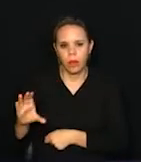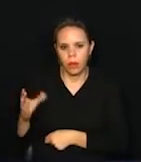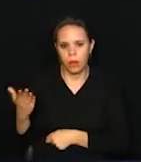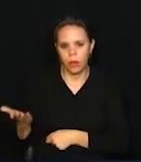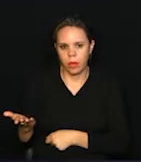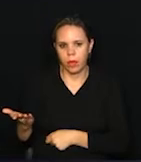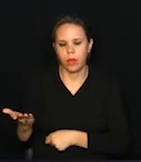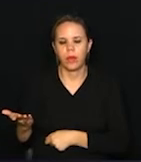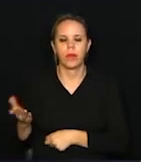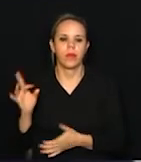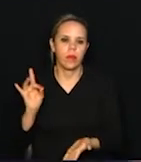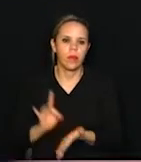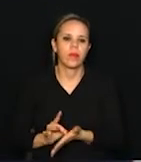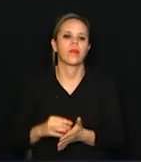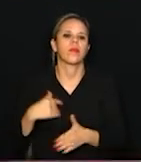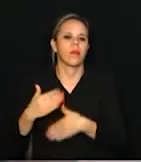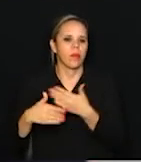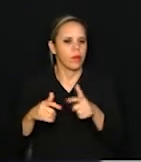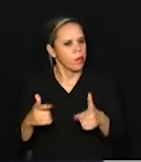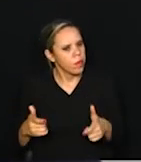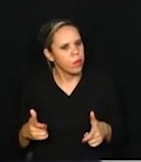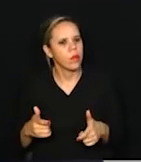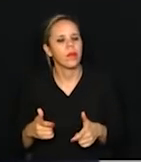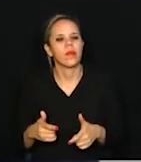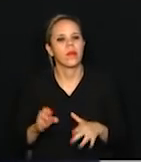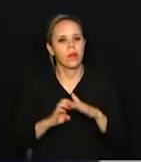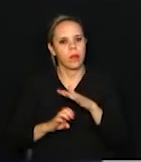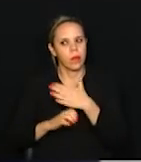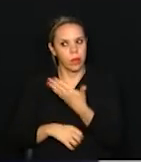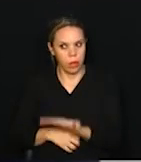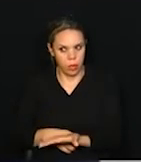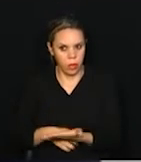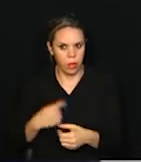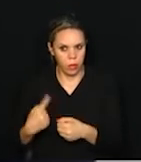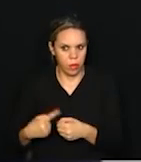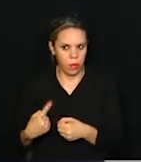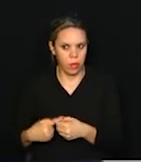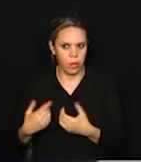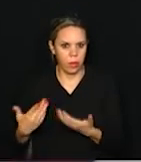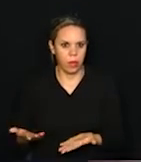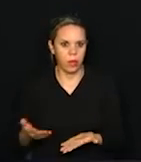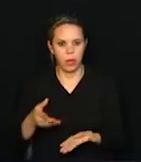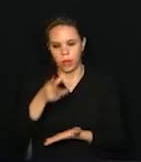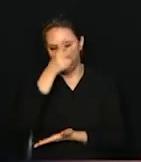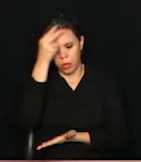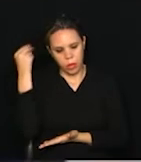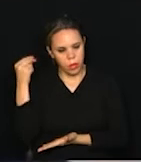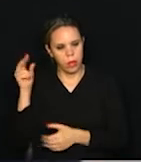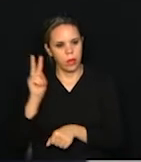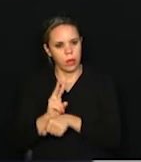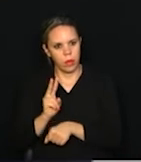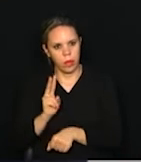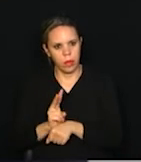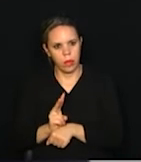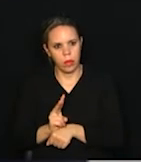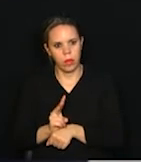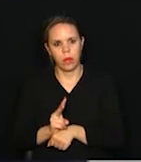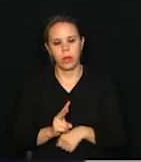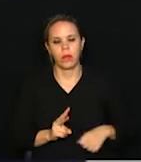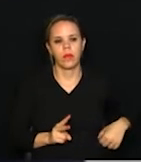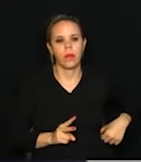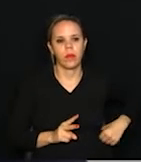se consolide cada vez mais como essa empresa municipal pública, né, que cuida